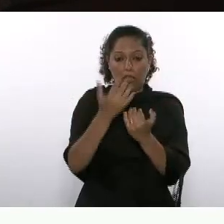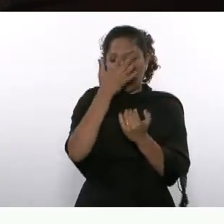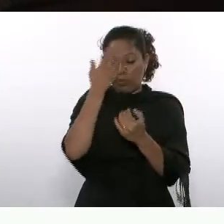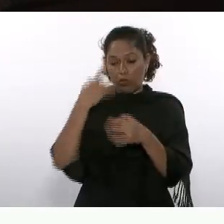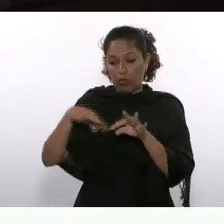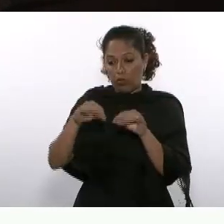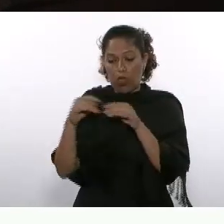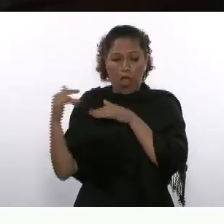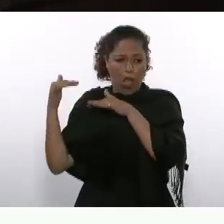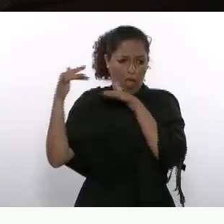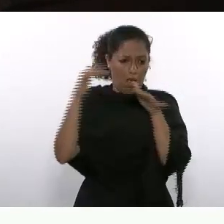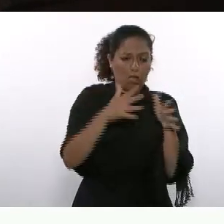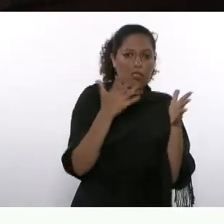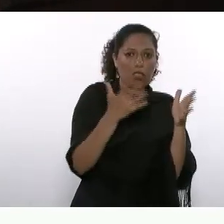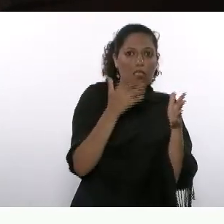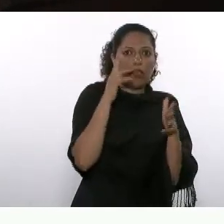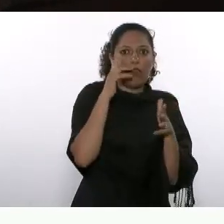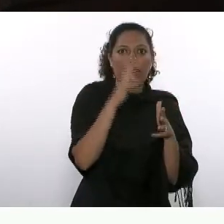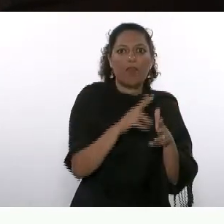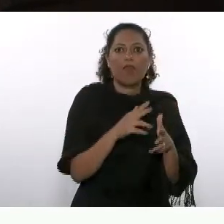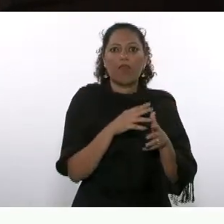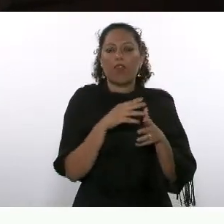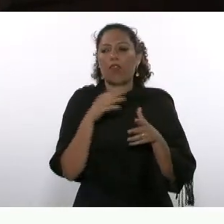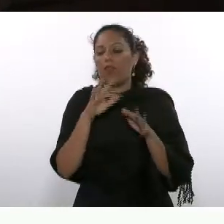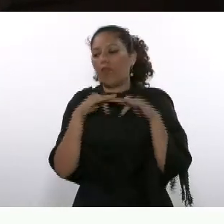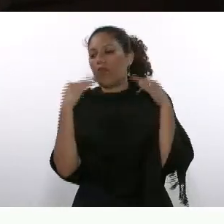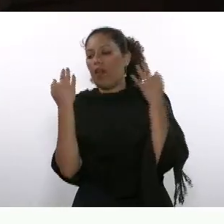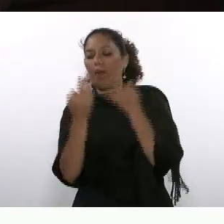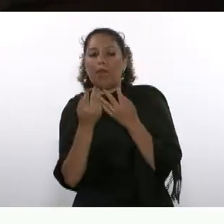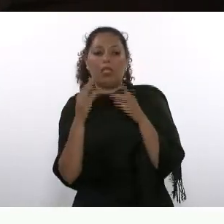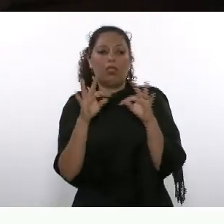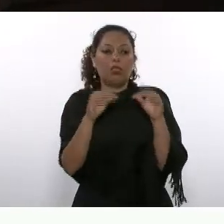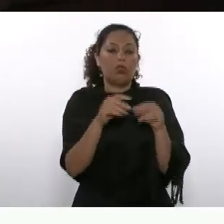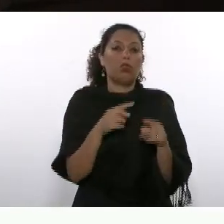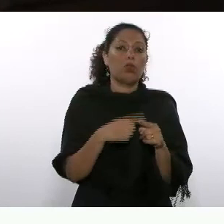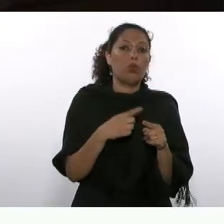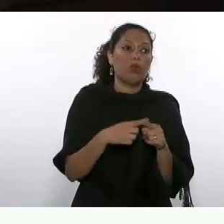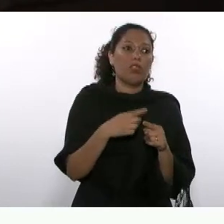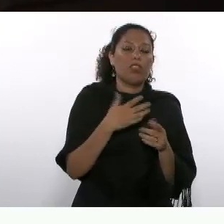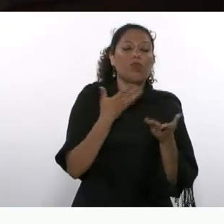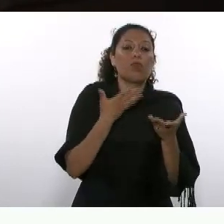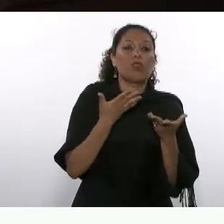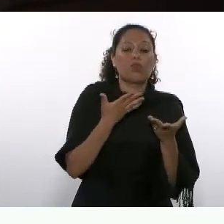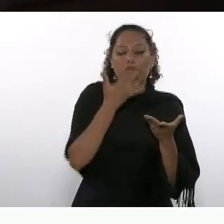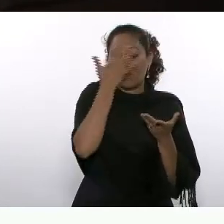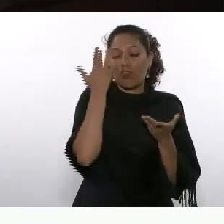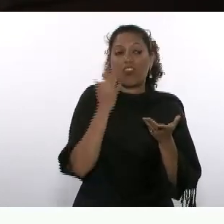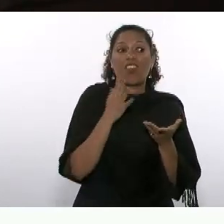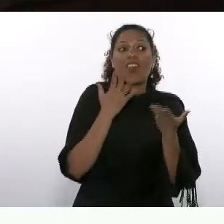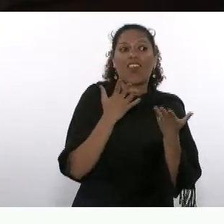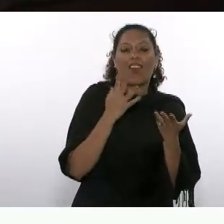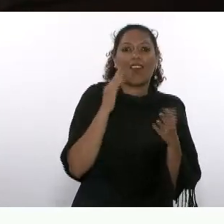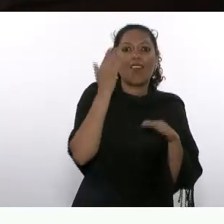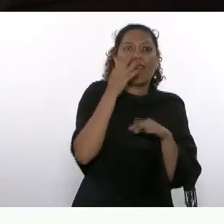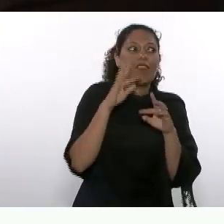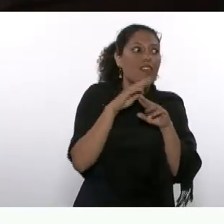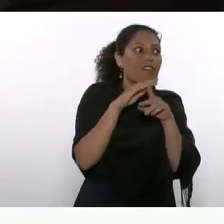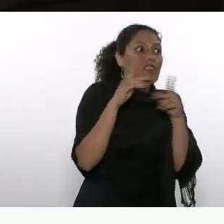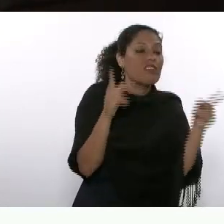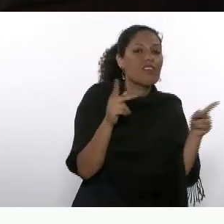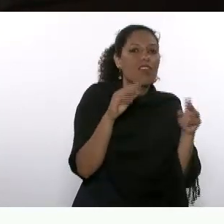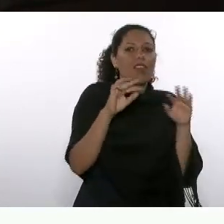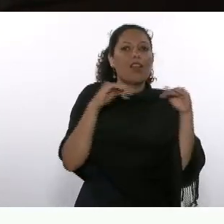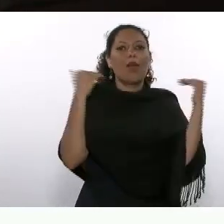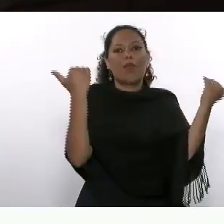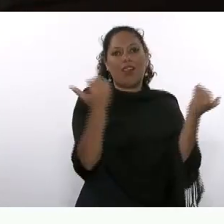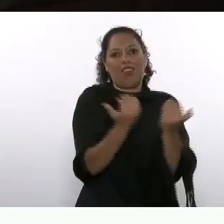queria levar os funcionários, e queria levar parentes. Então, assim, o apelo é muito grande, as pessoas querem estar dentro do Maracanã, querem visitar, querem